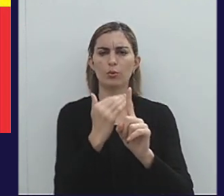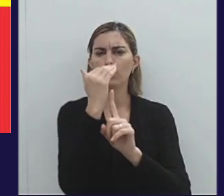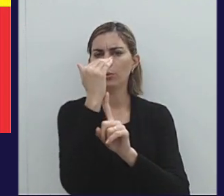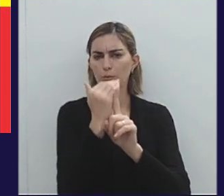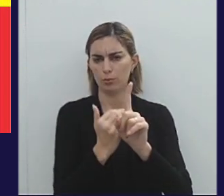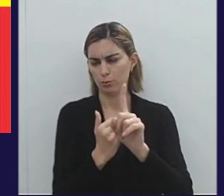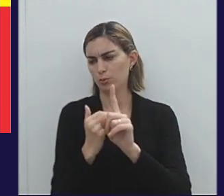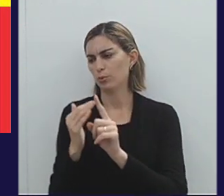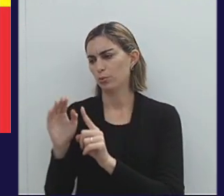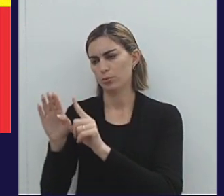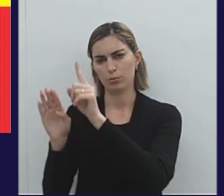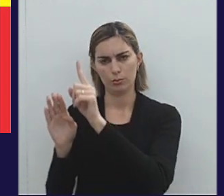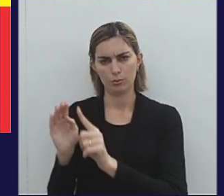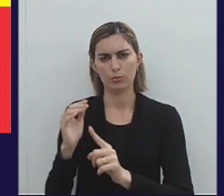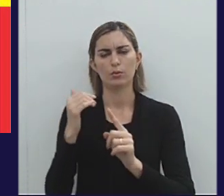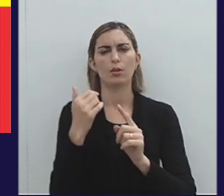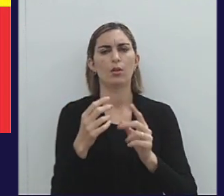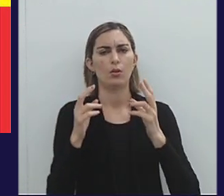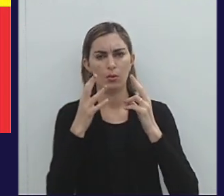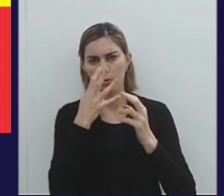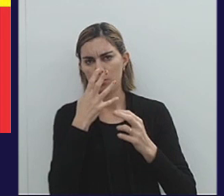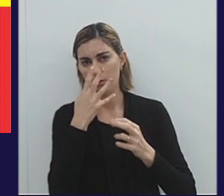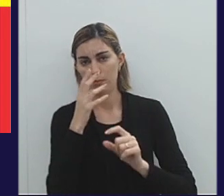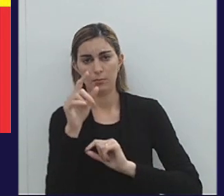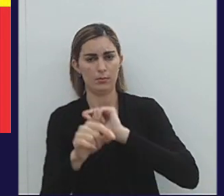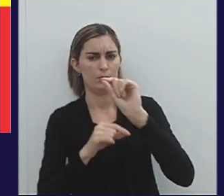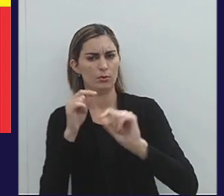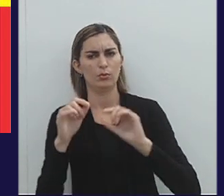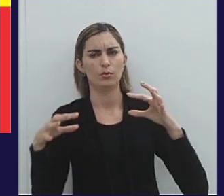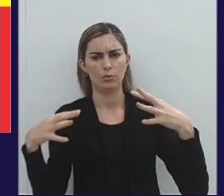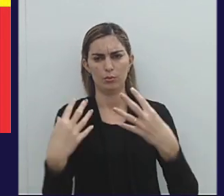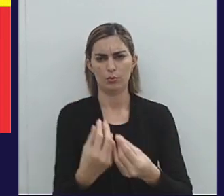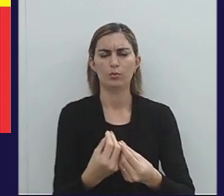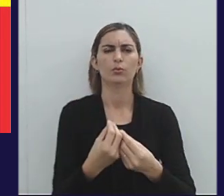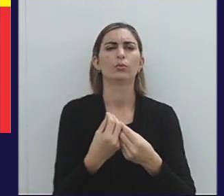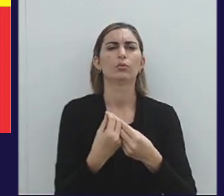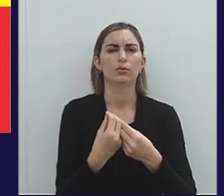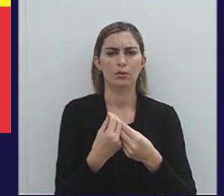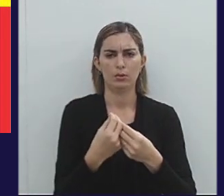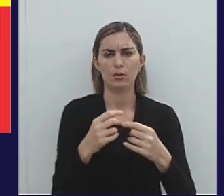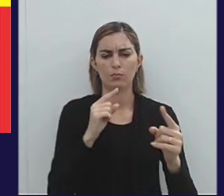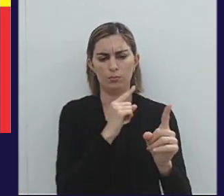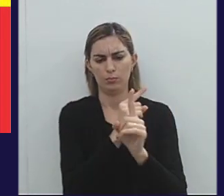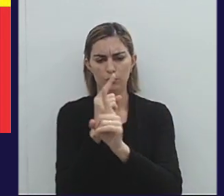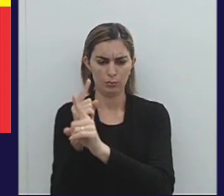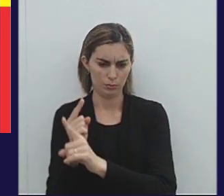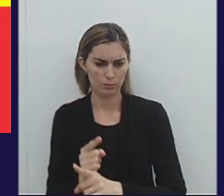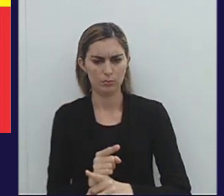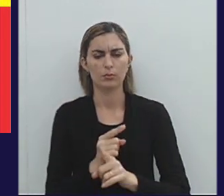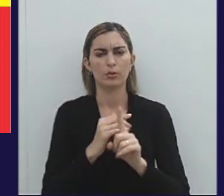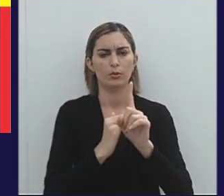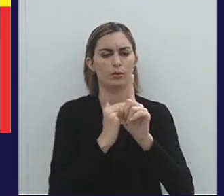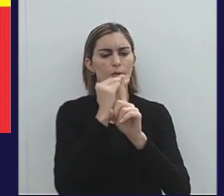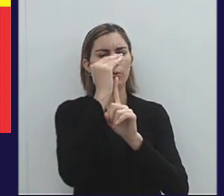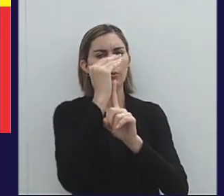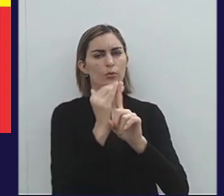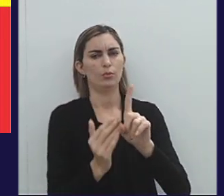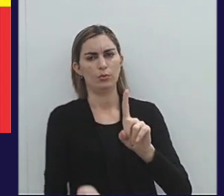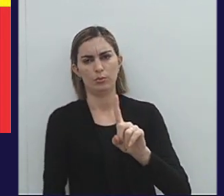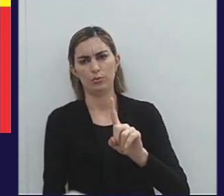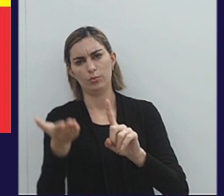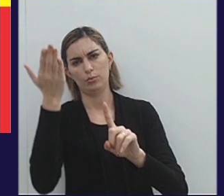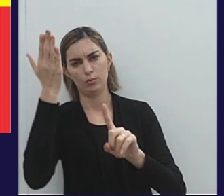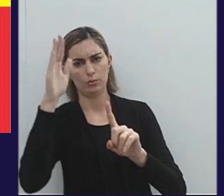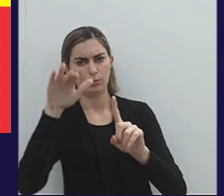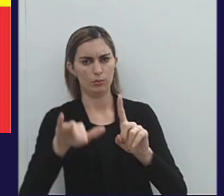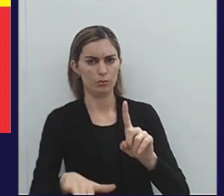temperatura que as suas vizinhanças. Observa-se que em todos os corpos que se encontram em temperaturas mais